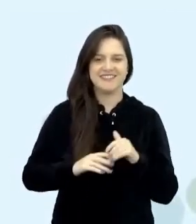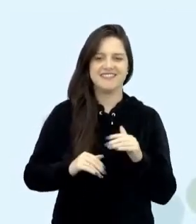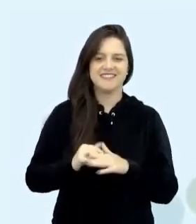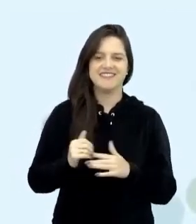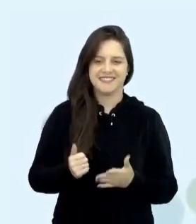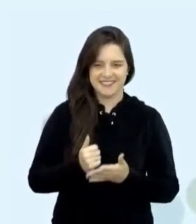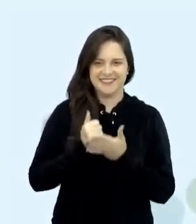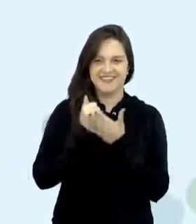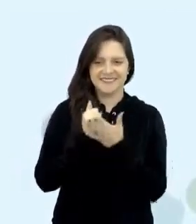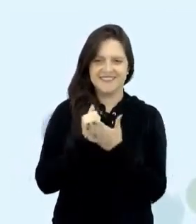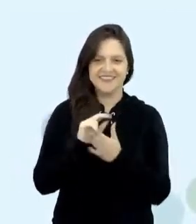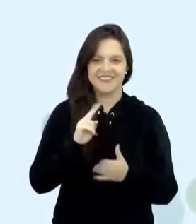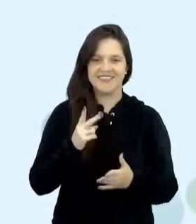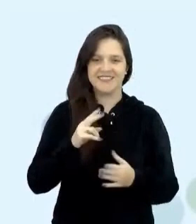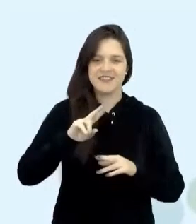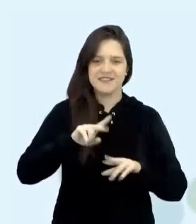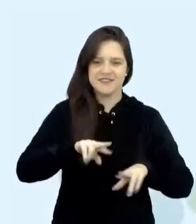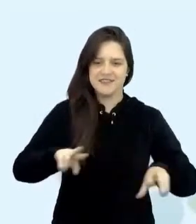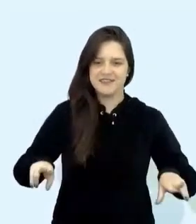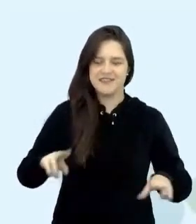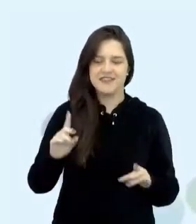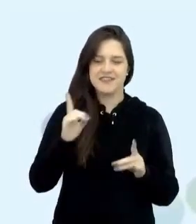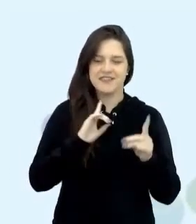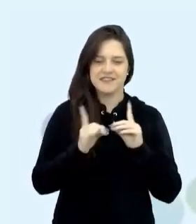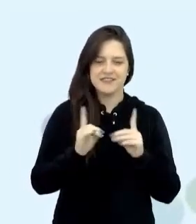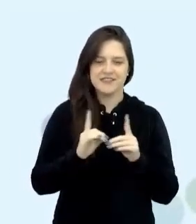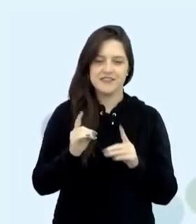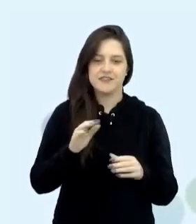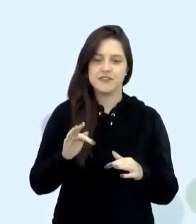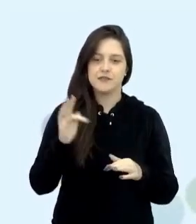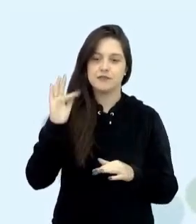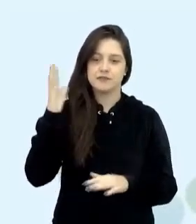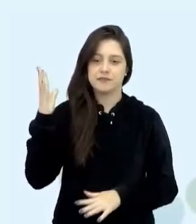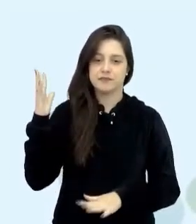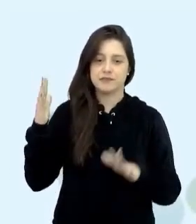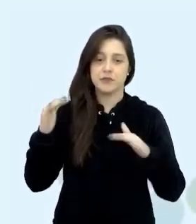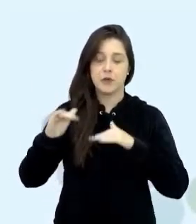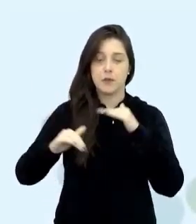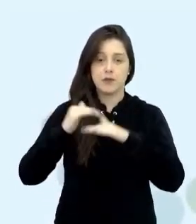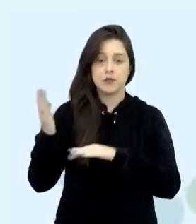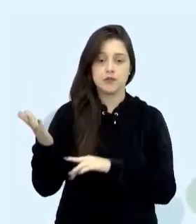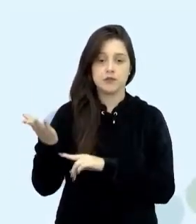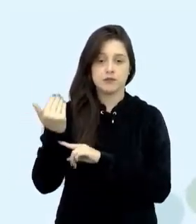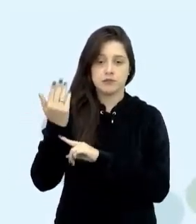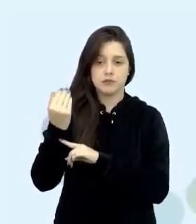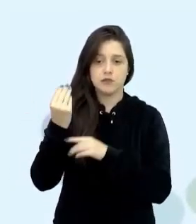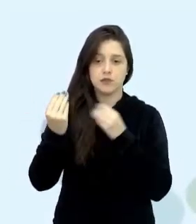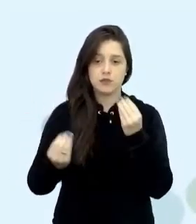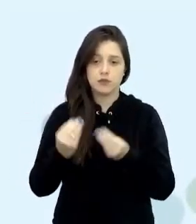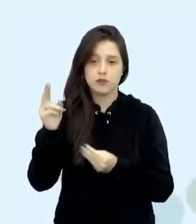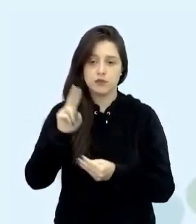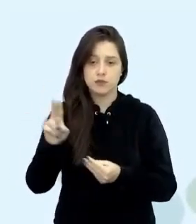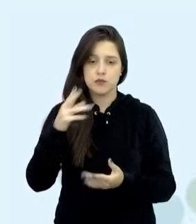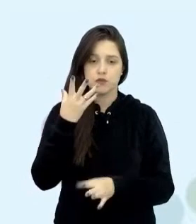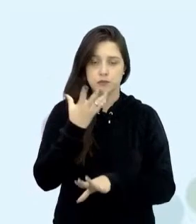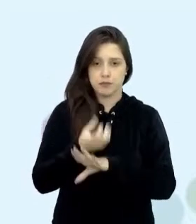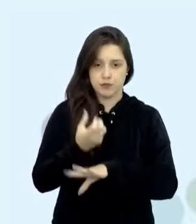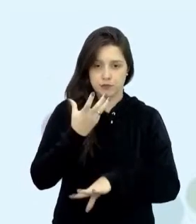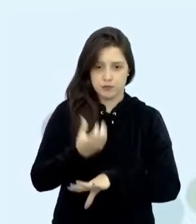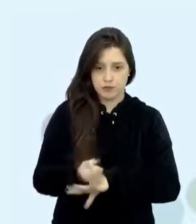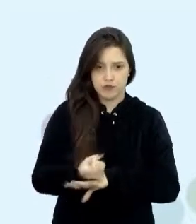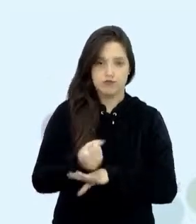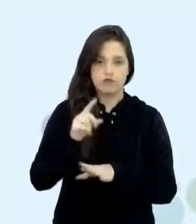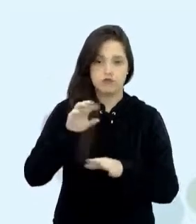sobre variáveis que interferem na dinâmica dos fenômenos da natureza e de processos tecnológicos, com ou sem uso de dispositivos